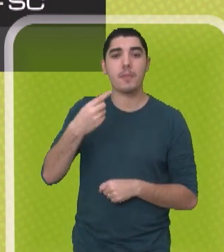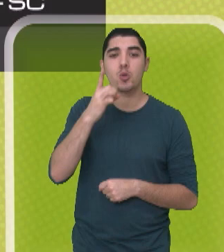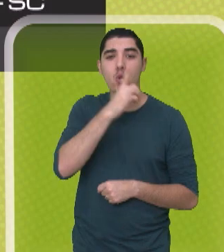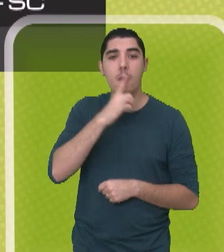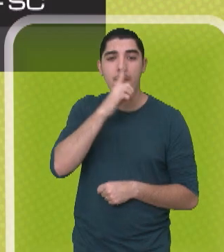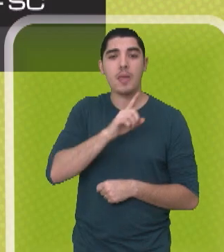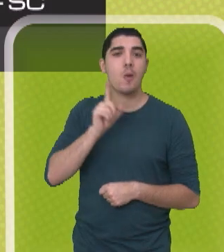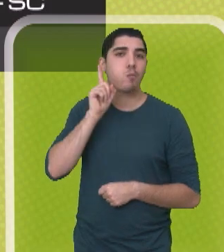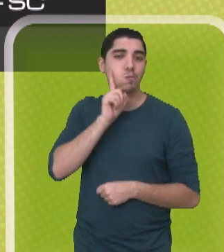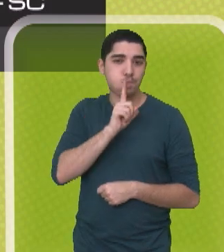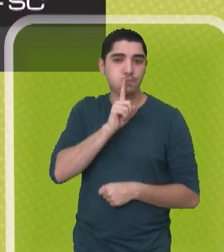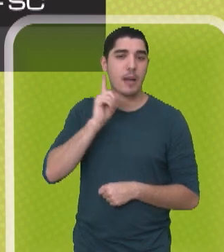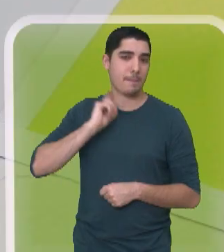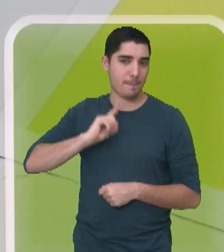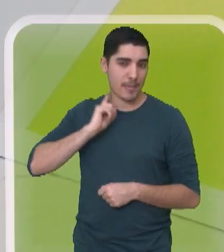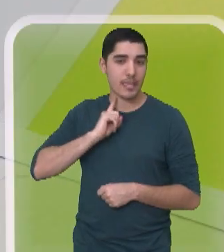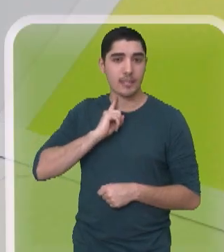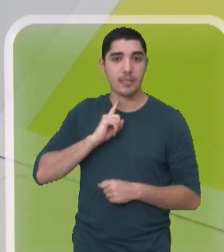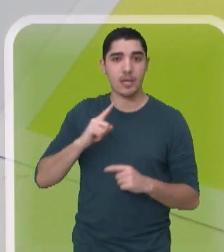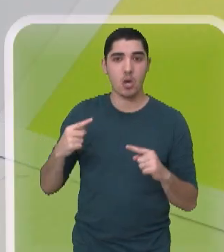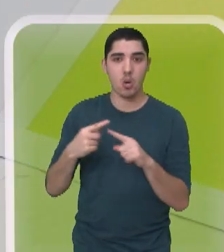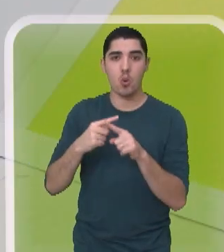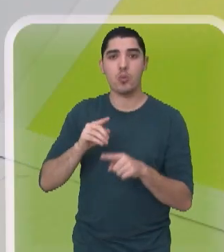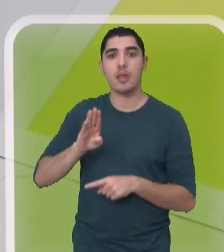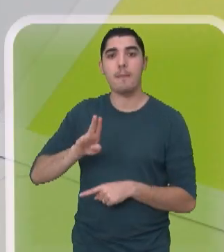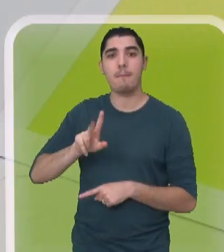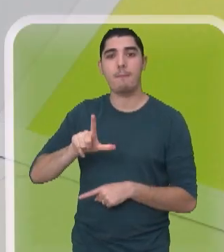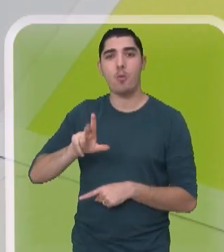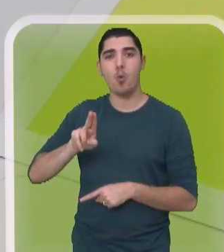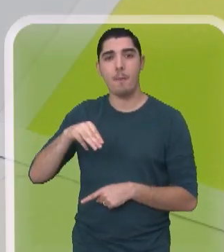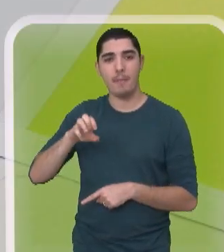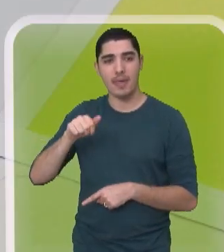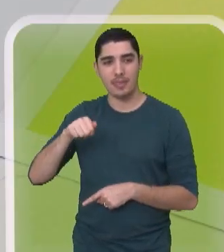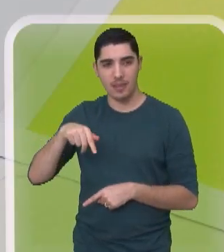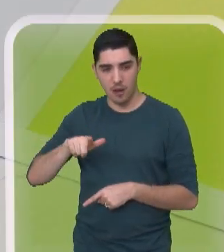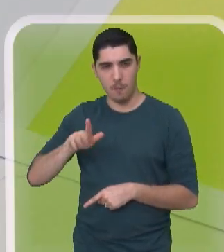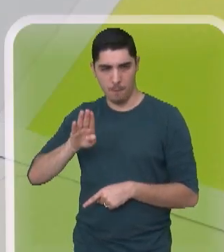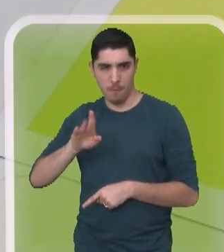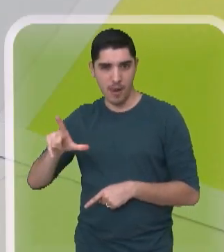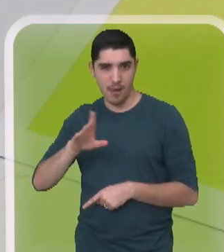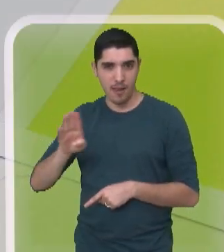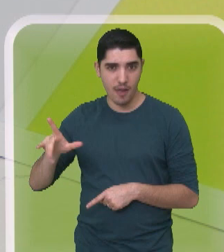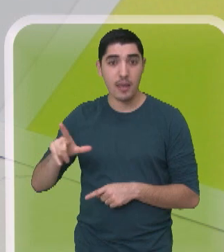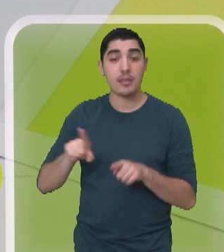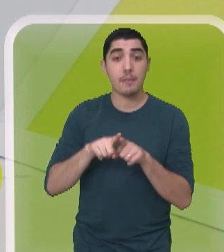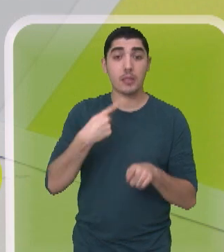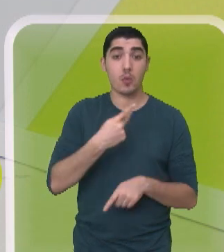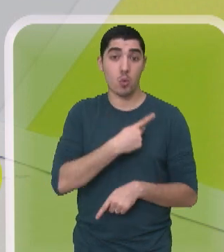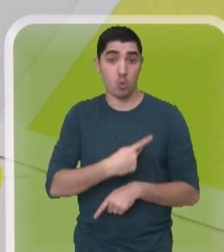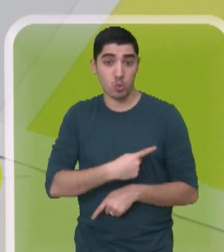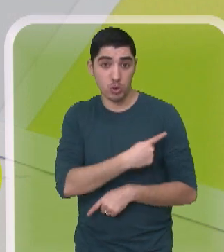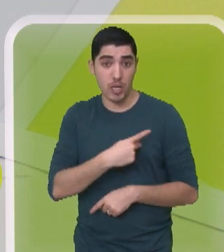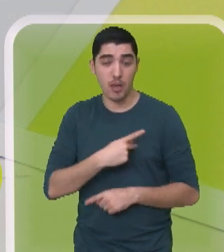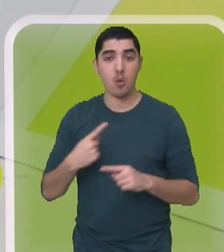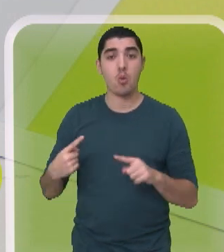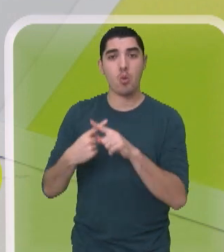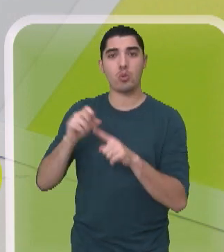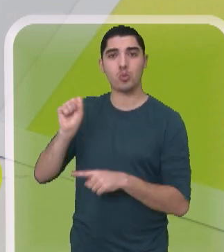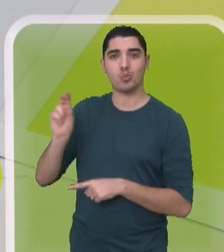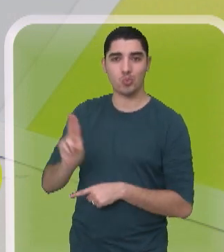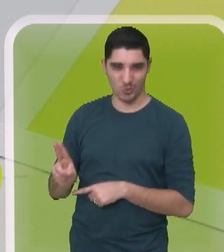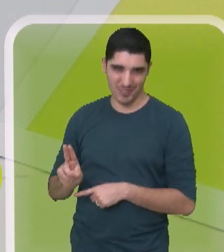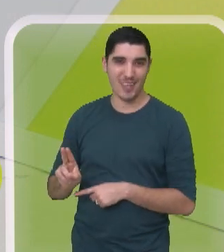América Mineiro contra o Blumenau e na segunda-feira, 21h30, Cruzeiro e Suzano. Jogos da terceira rodada do primeiro turno